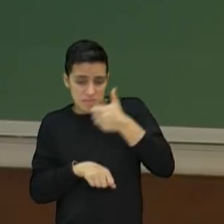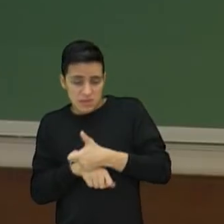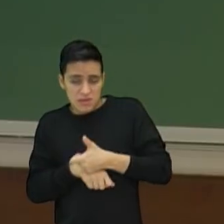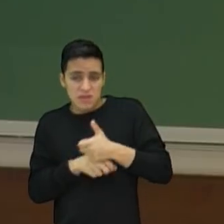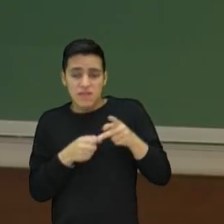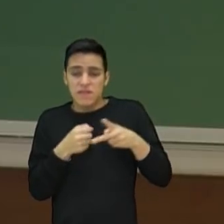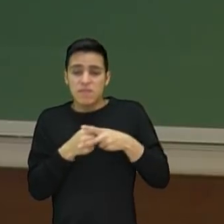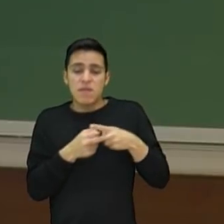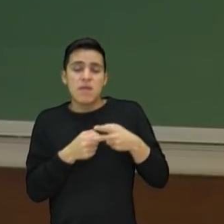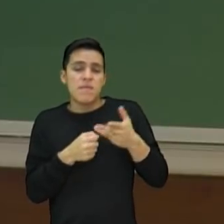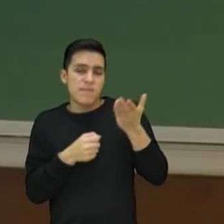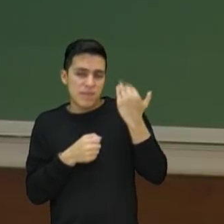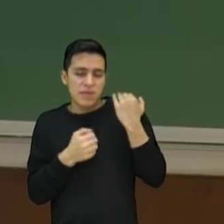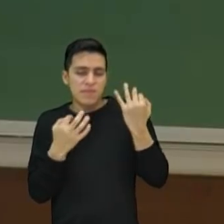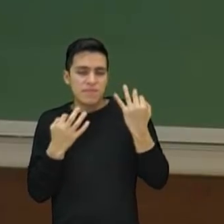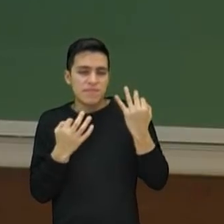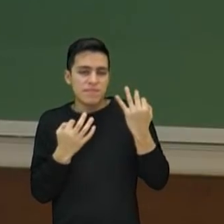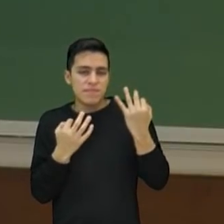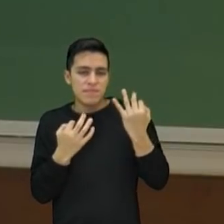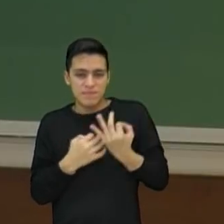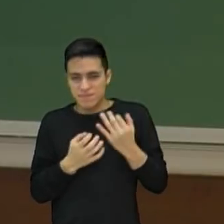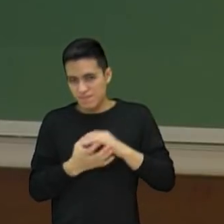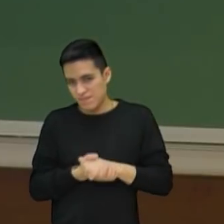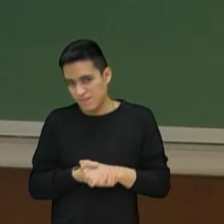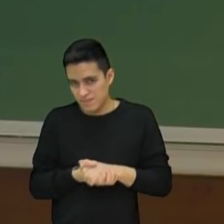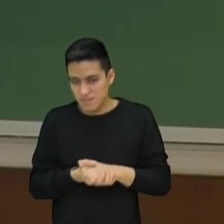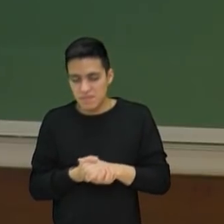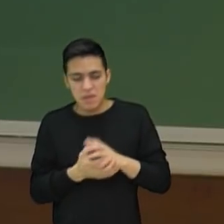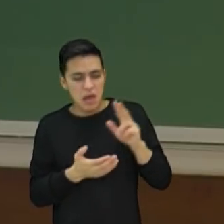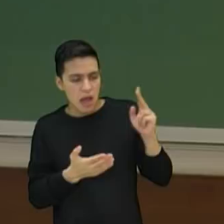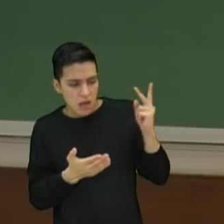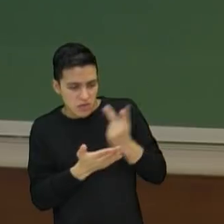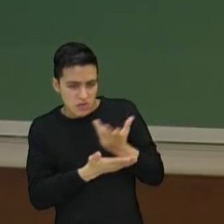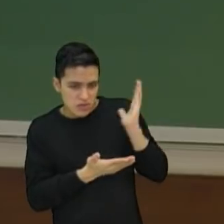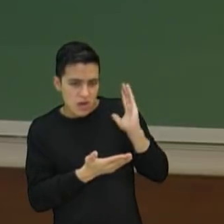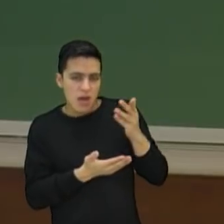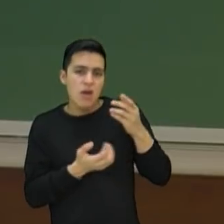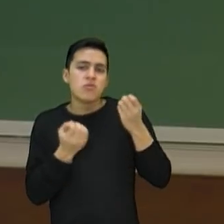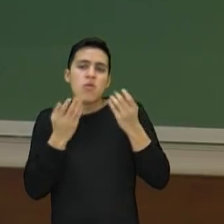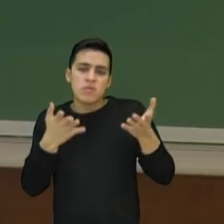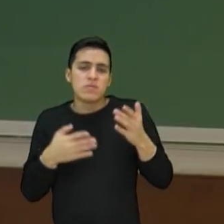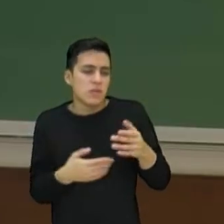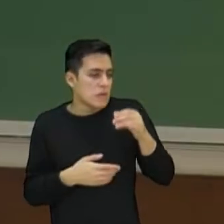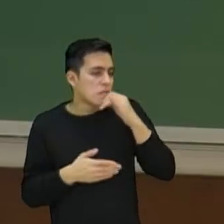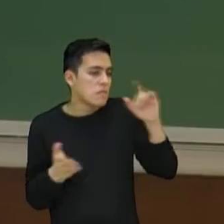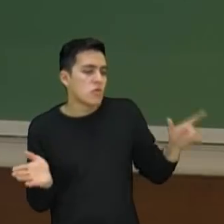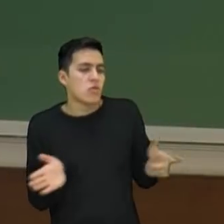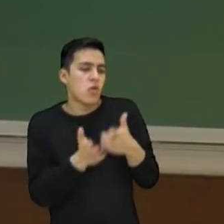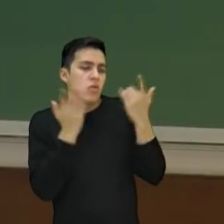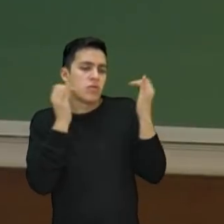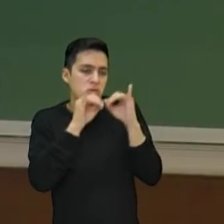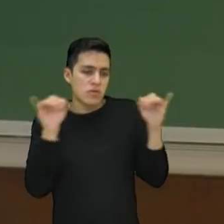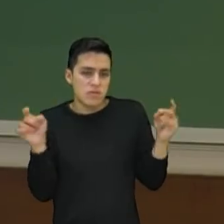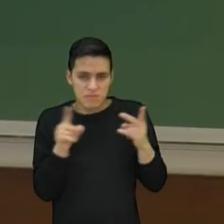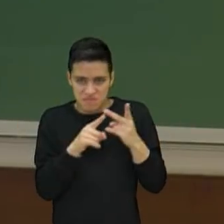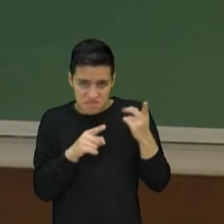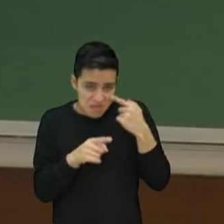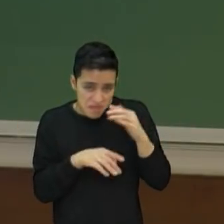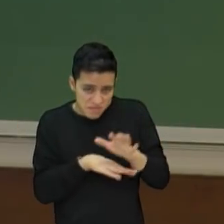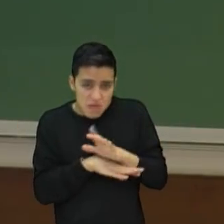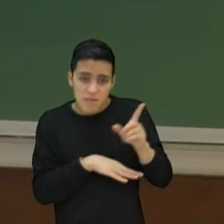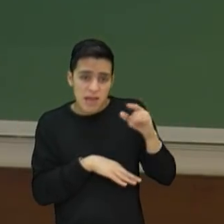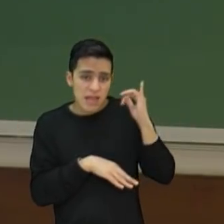no pretérito perfeito, que as ações, aquilo que já aconteceu, então estou narrando. Por exemplo, uma notícia no jornal, um filme, é uma